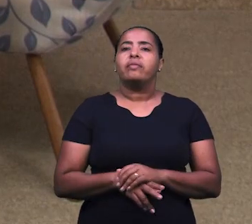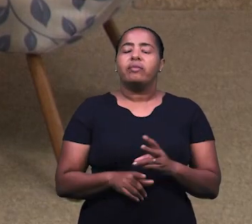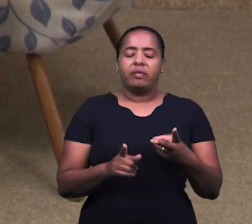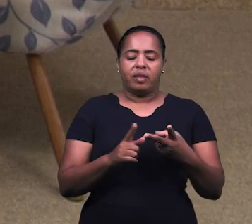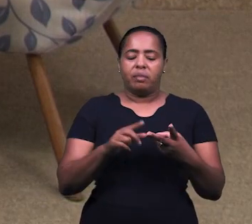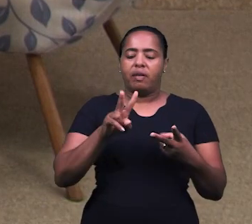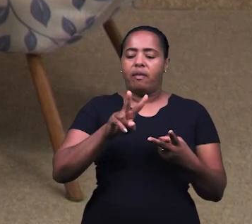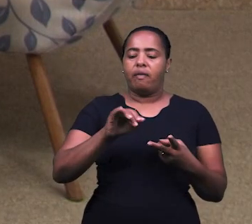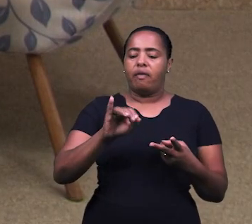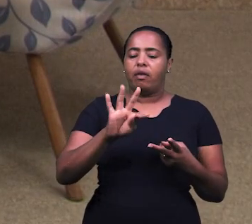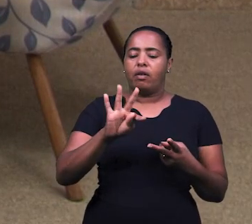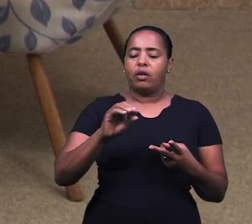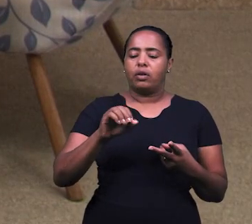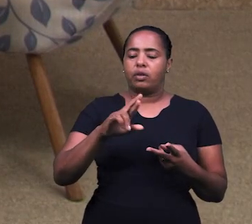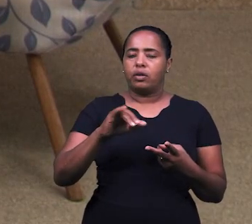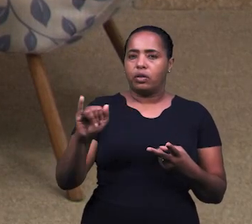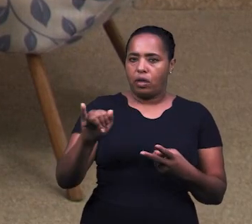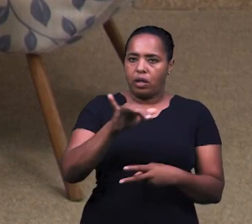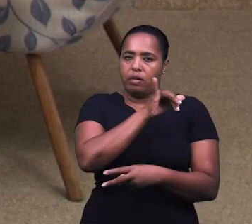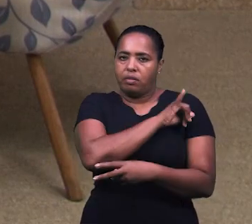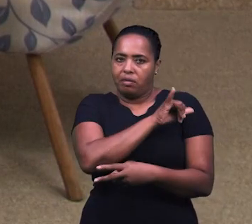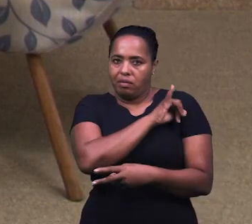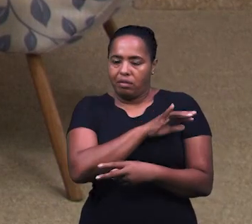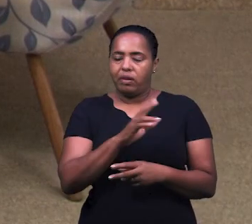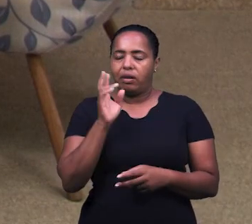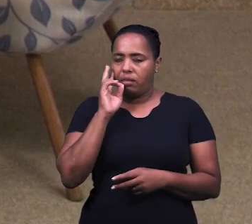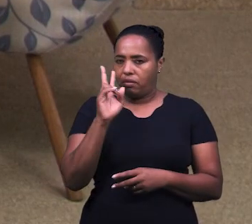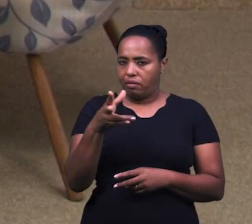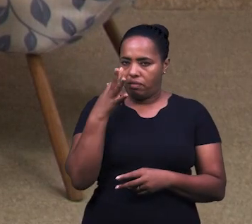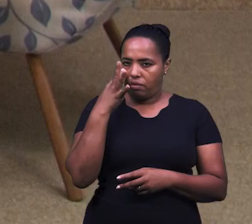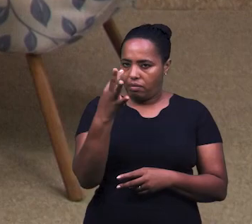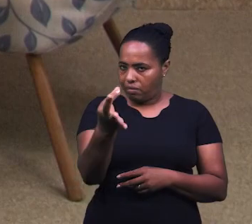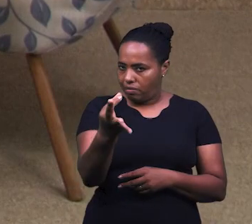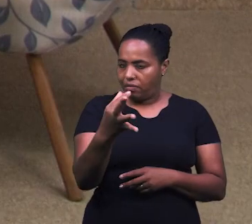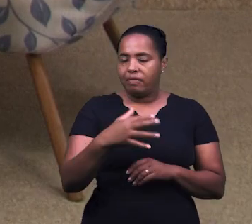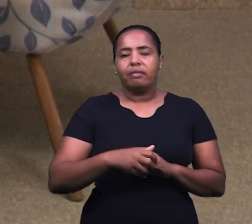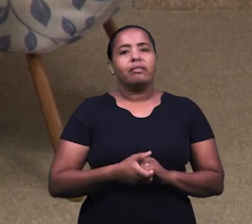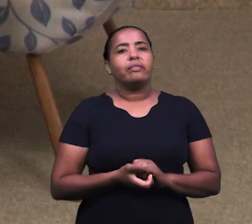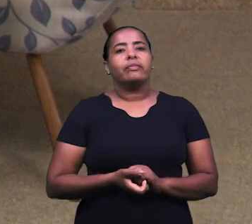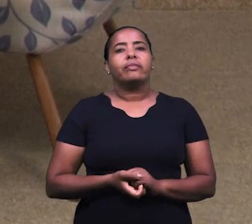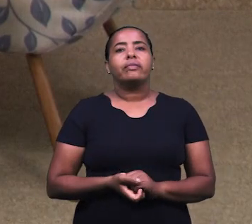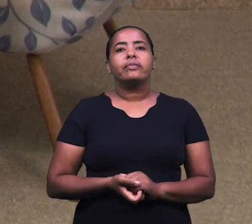jovem Vitória Oliveira, aqui do Rio de Janeiro. Vamos prestar atenção.